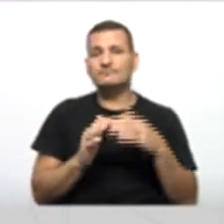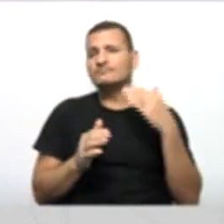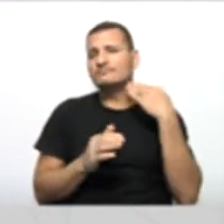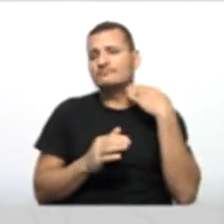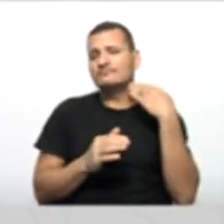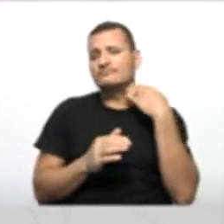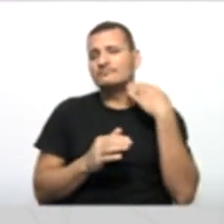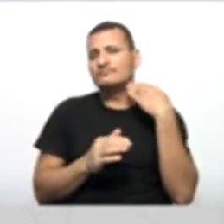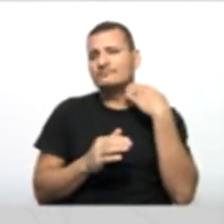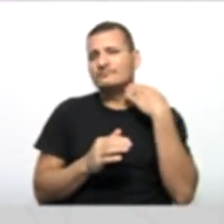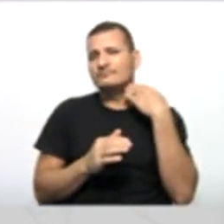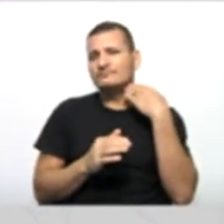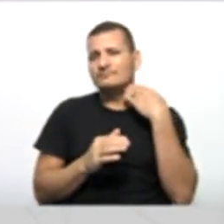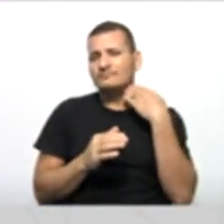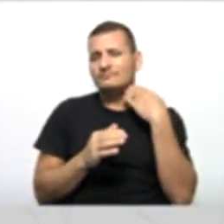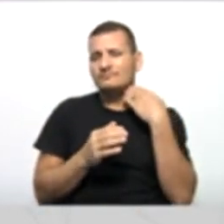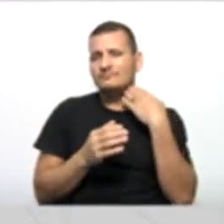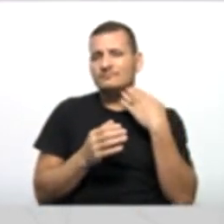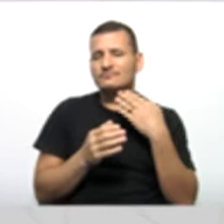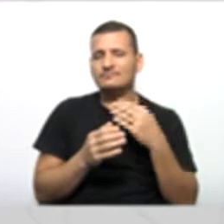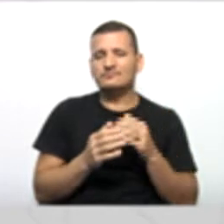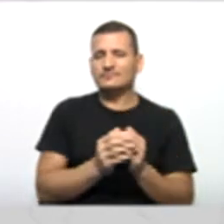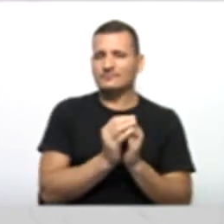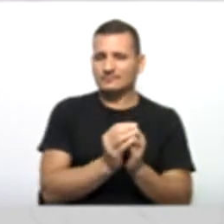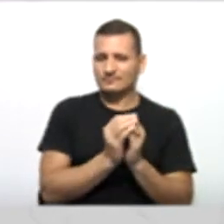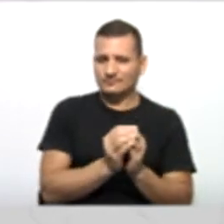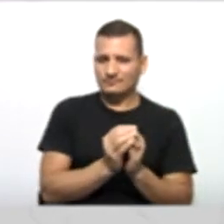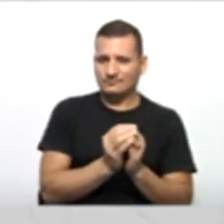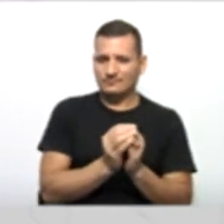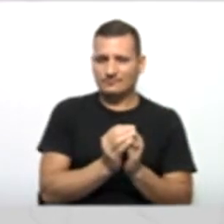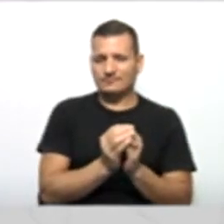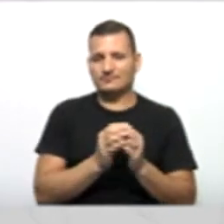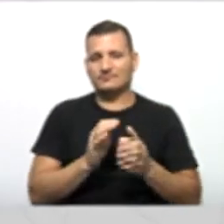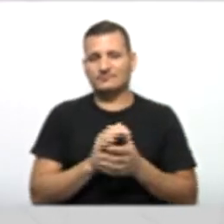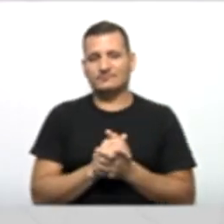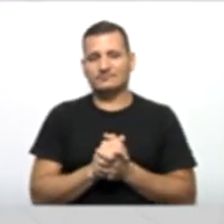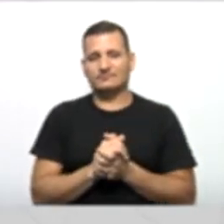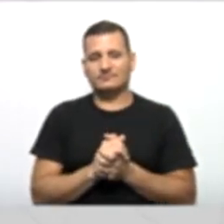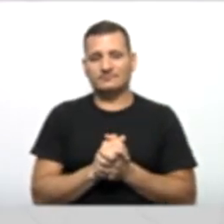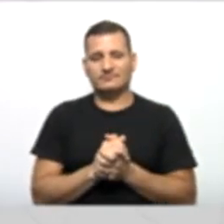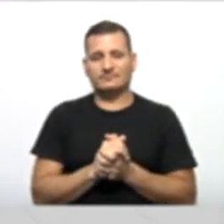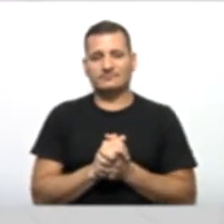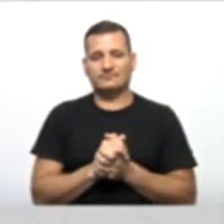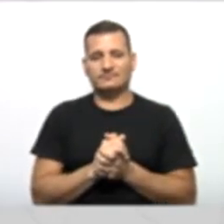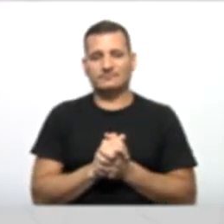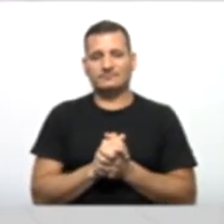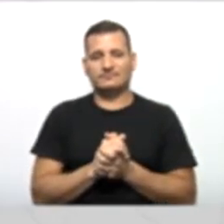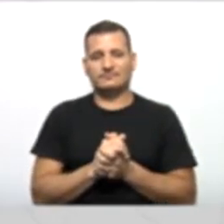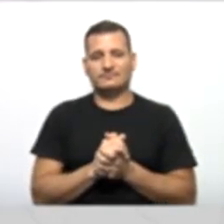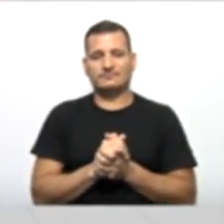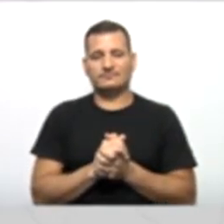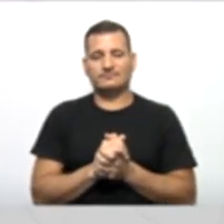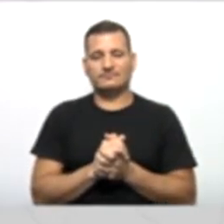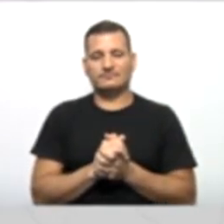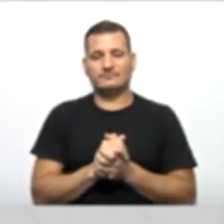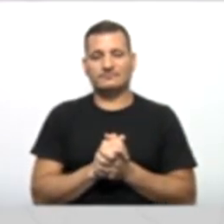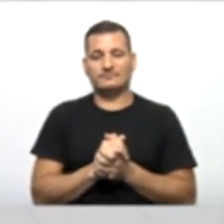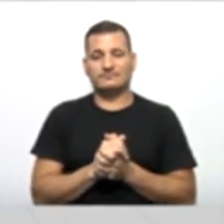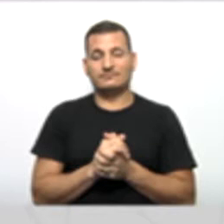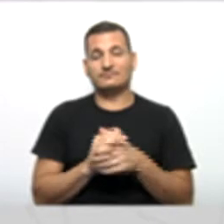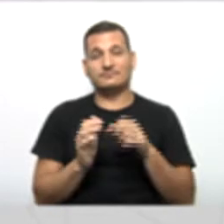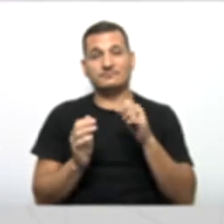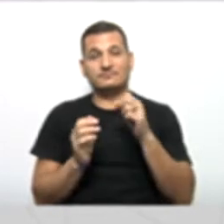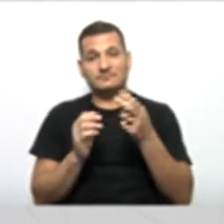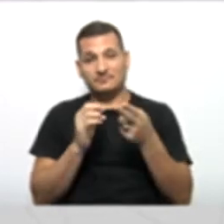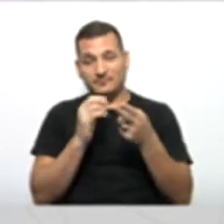assim ou opera que tem feito aqui na minha lógica ou um banco